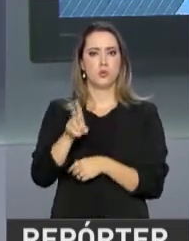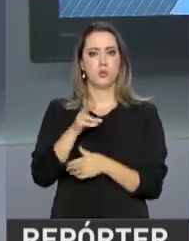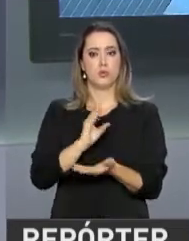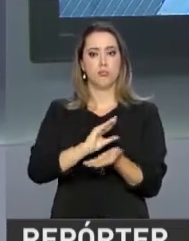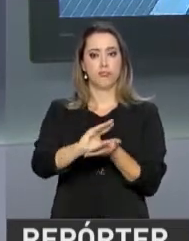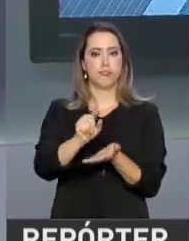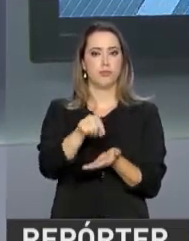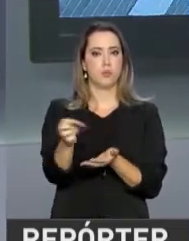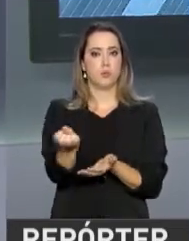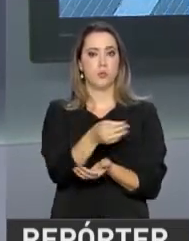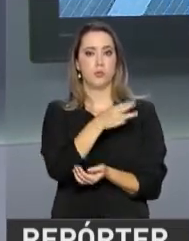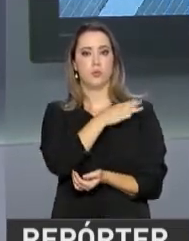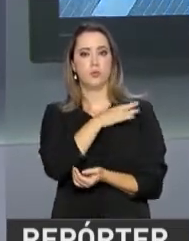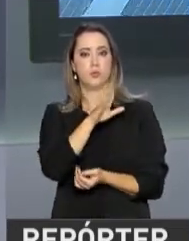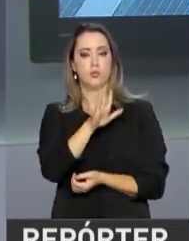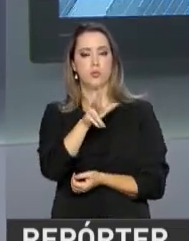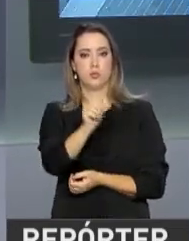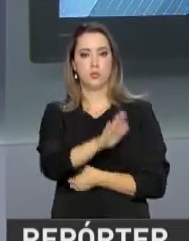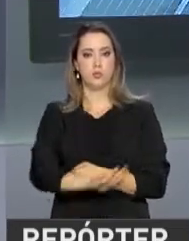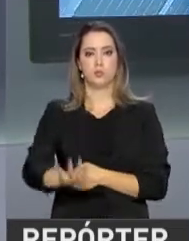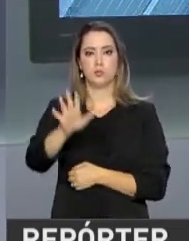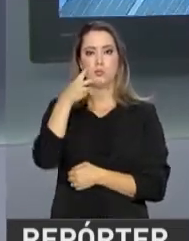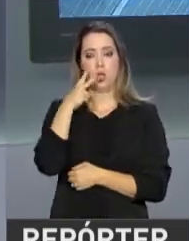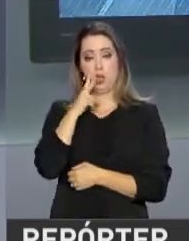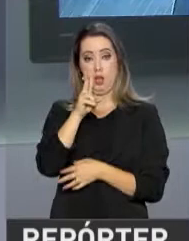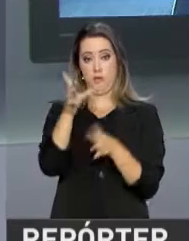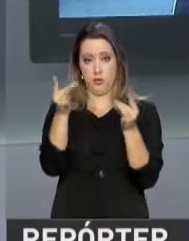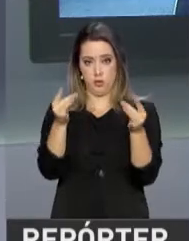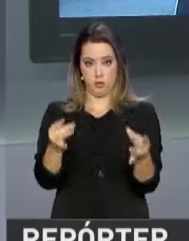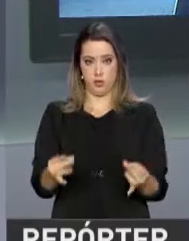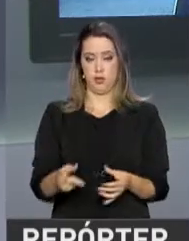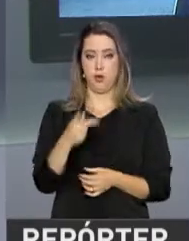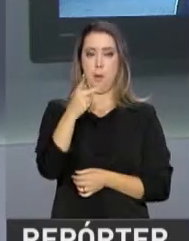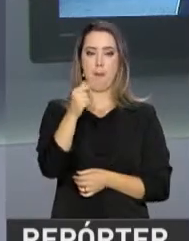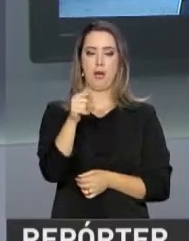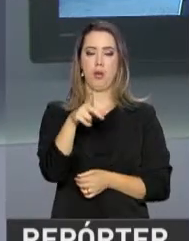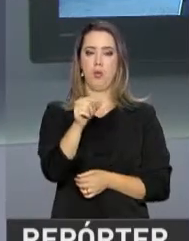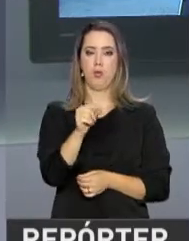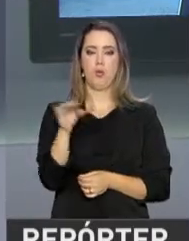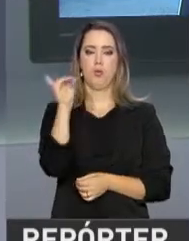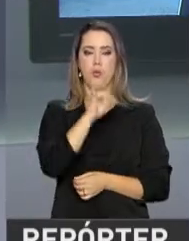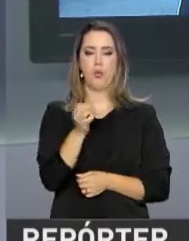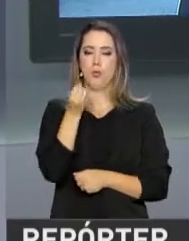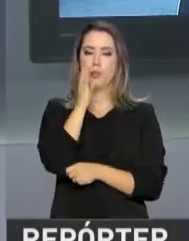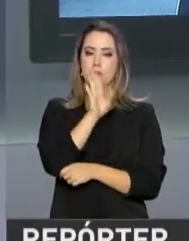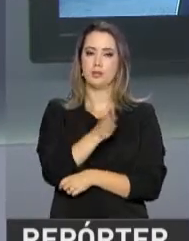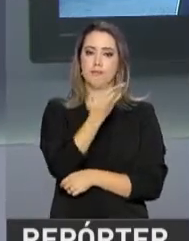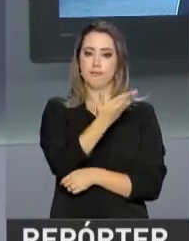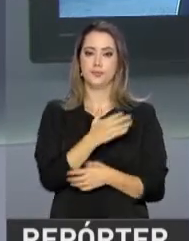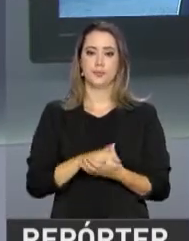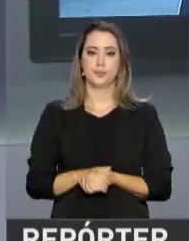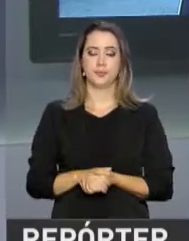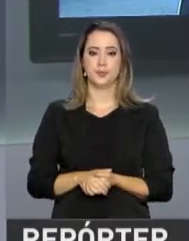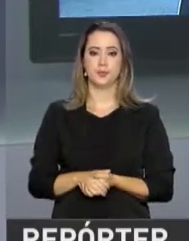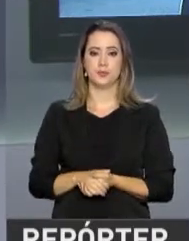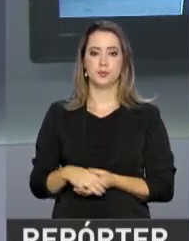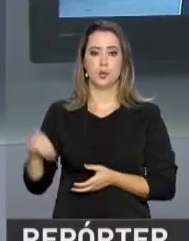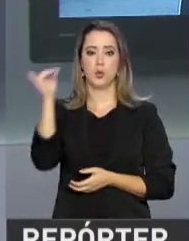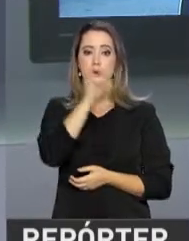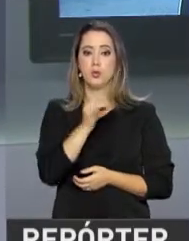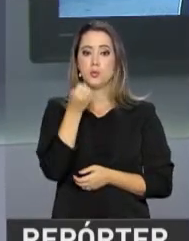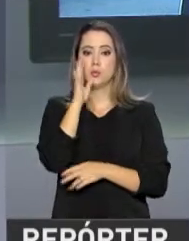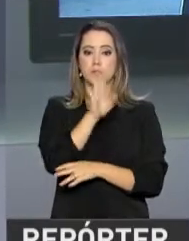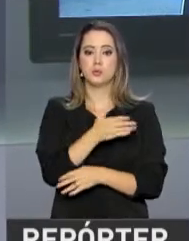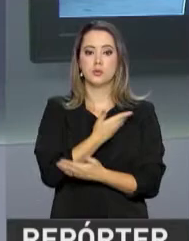médio em todo o país quem acompanhou esse anúncio foi o repórter paulo la sálvia olá paulo boa tarde pra você olha o roberto